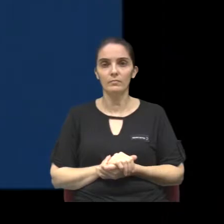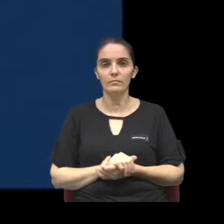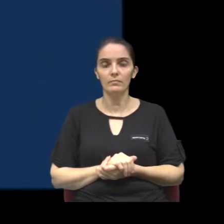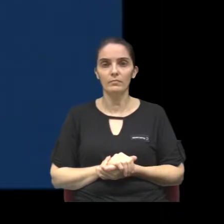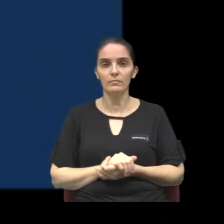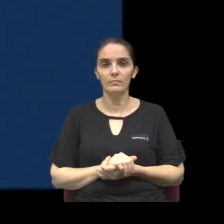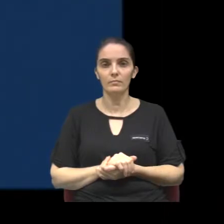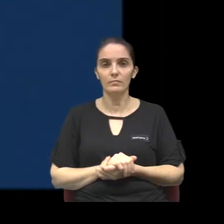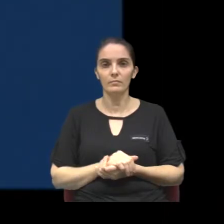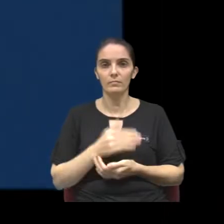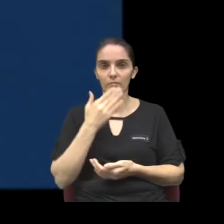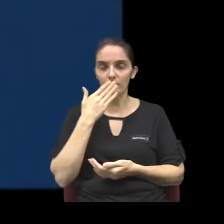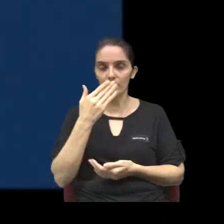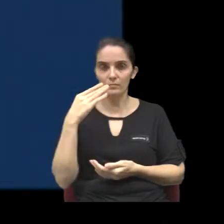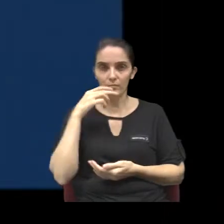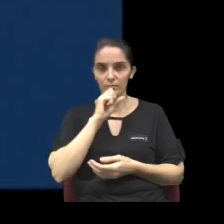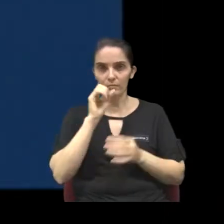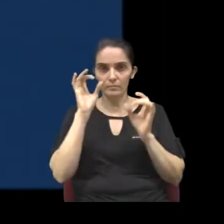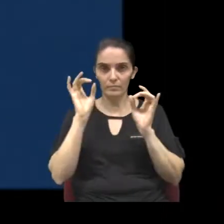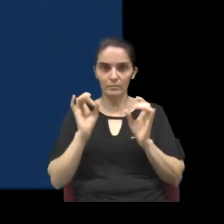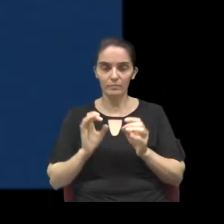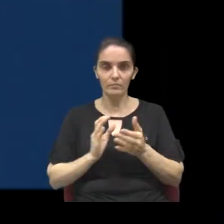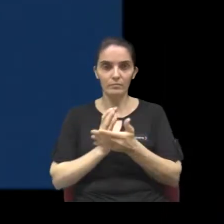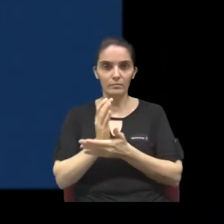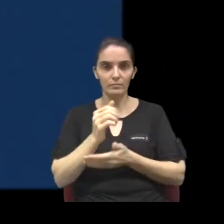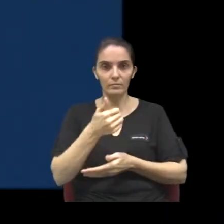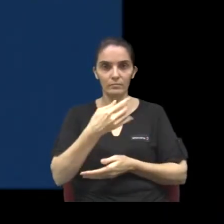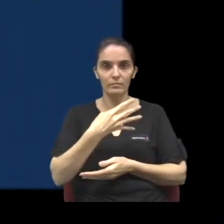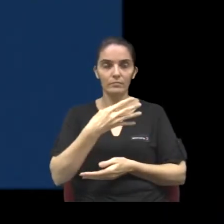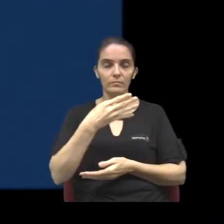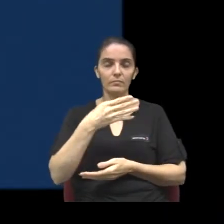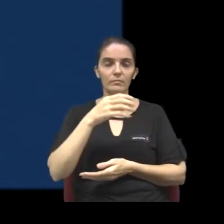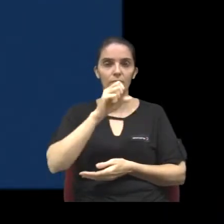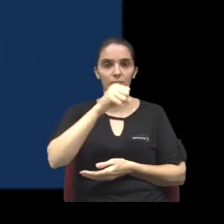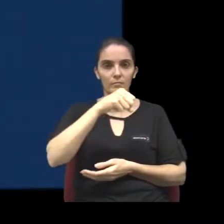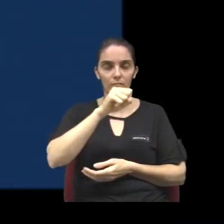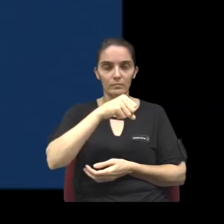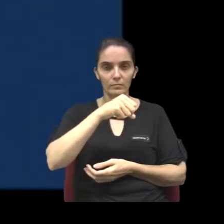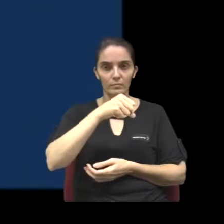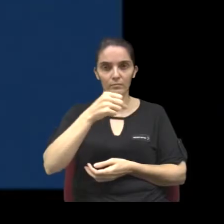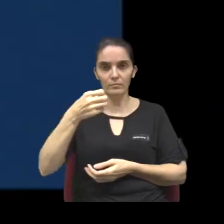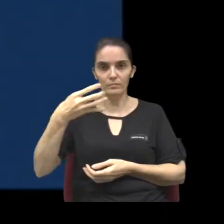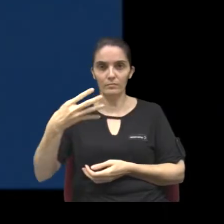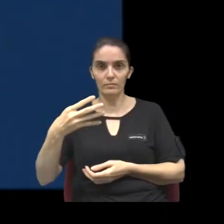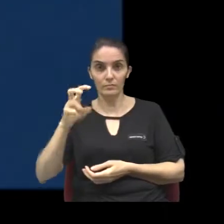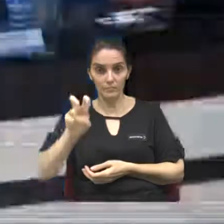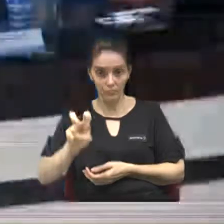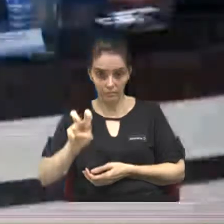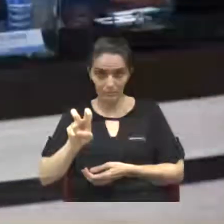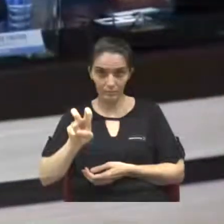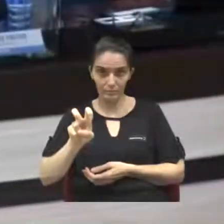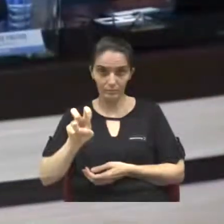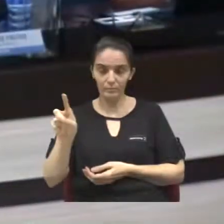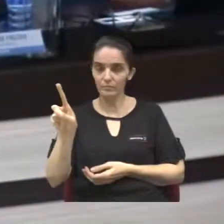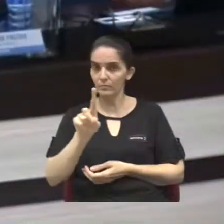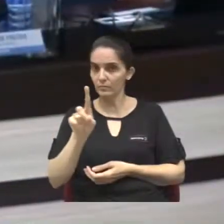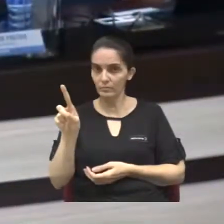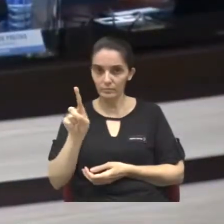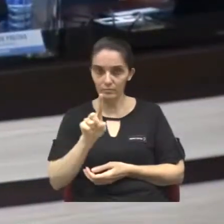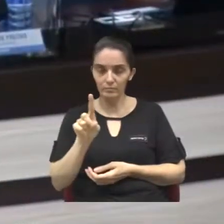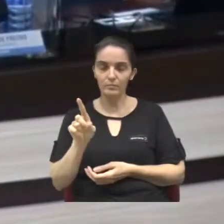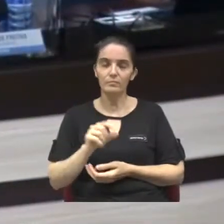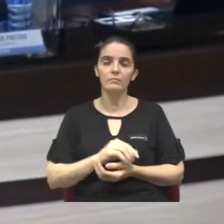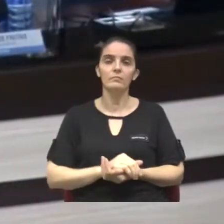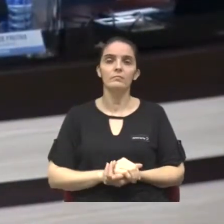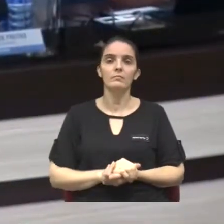O requerimento de urgência especial foi aprovado por 14 votos favoráveis e 5 votos